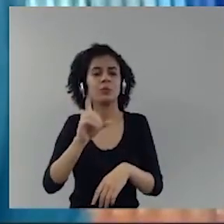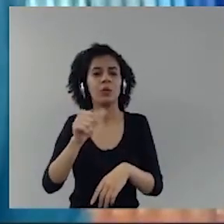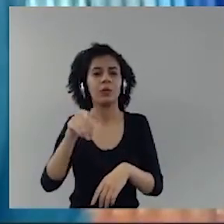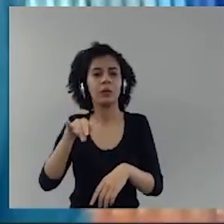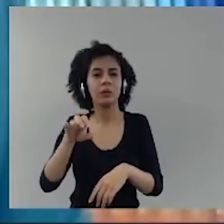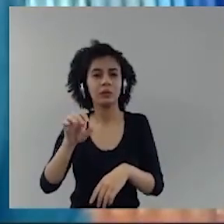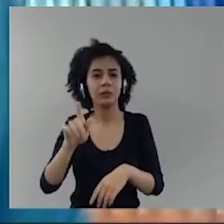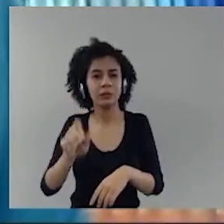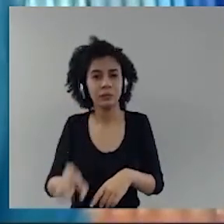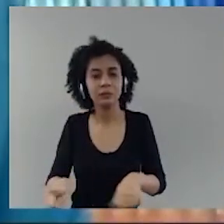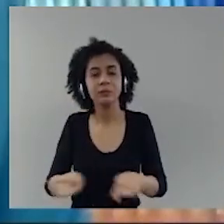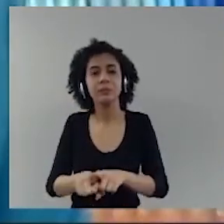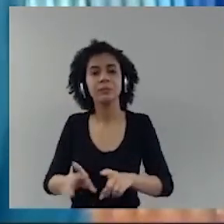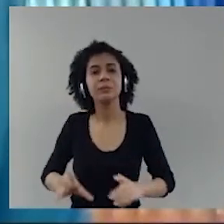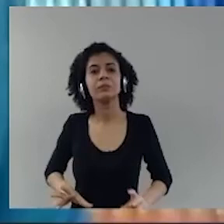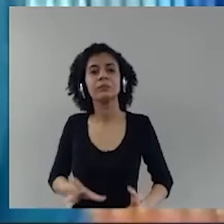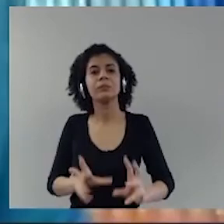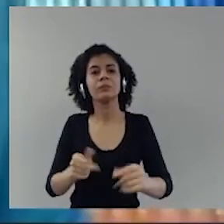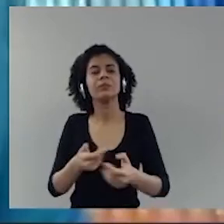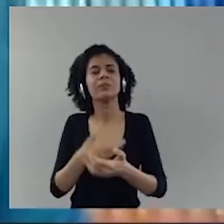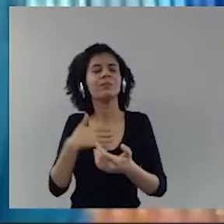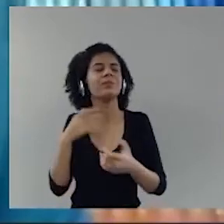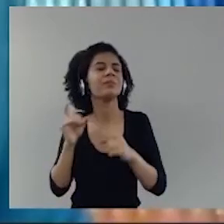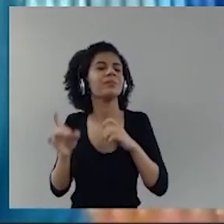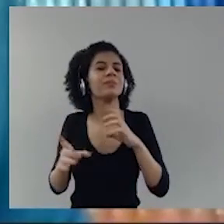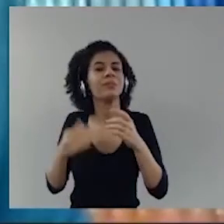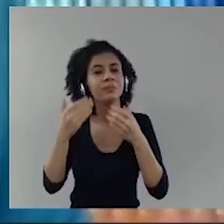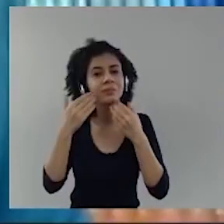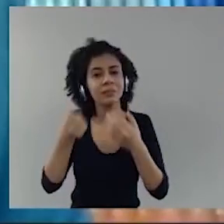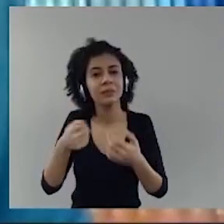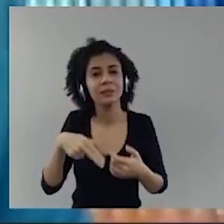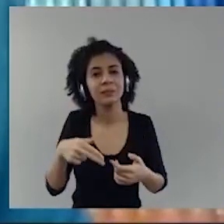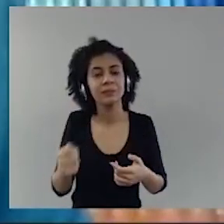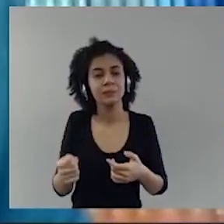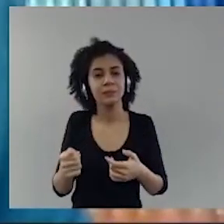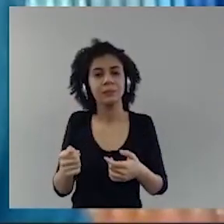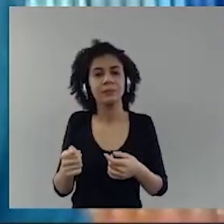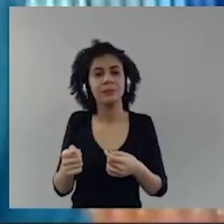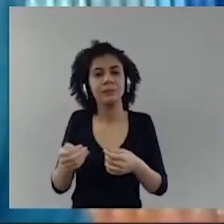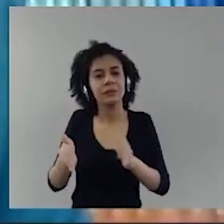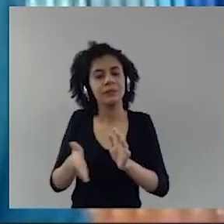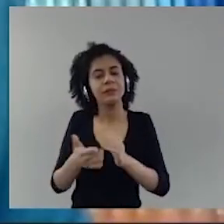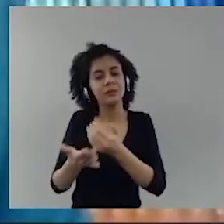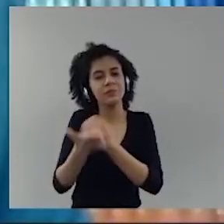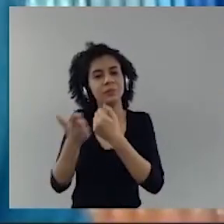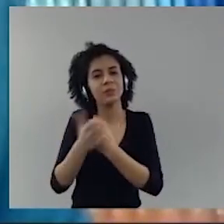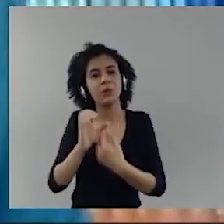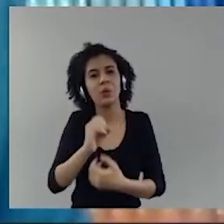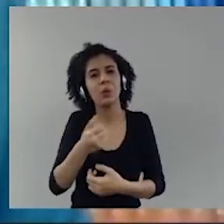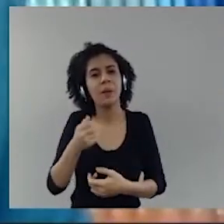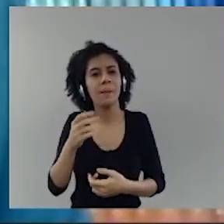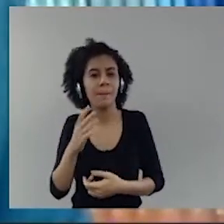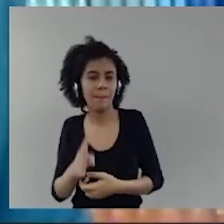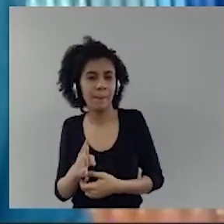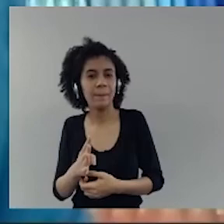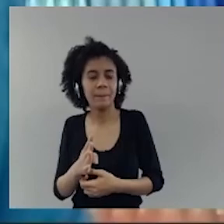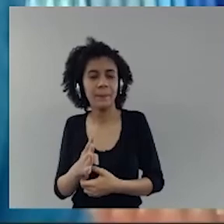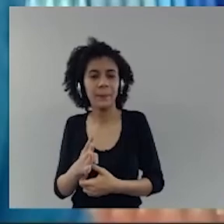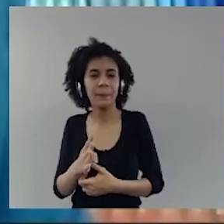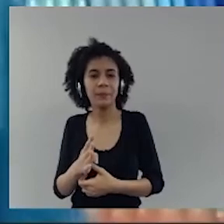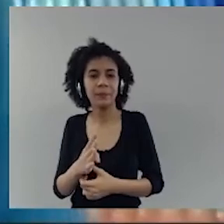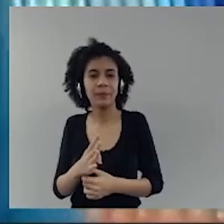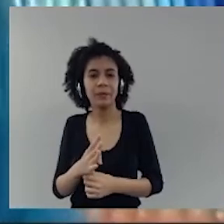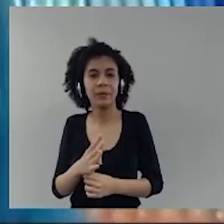e também de forma especial agradecer a alana aguiar colaboradora do conselho federal da oab que